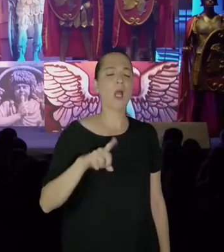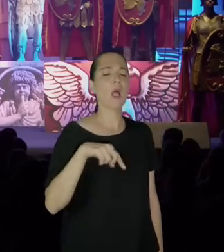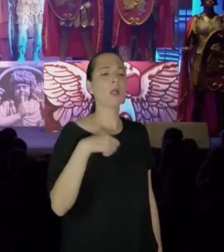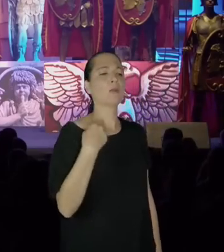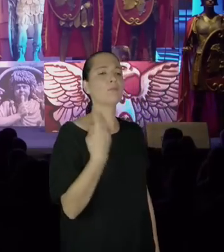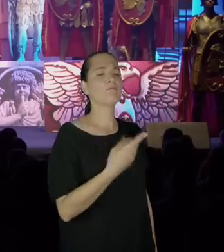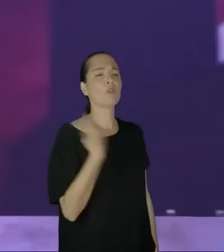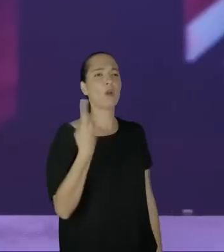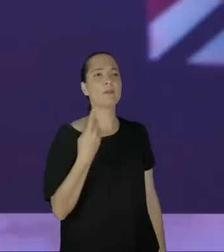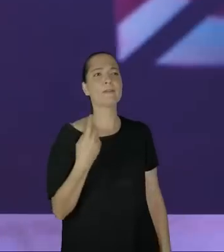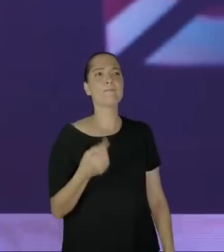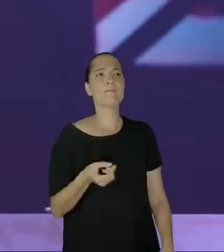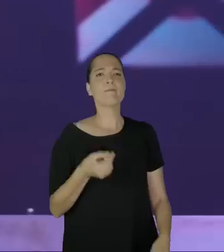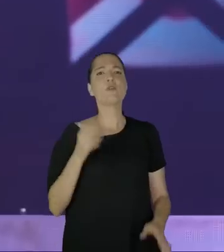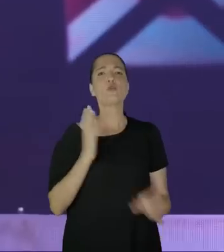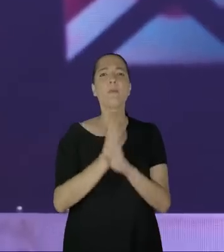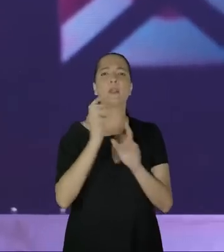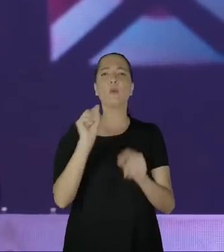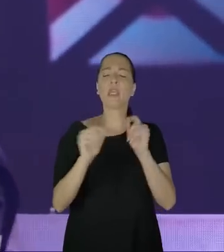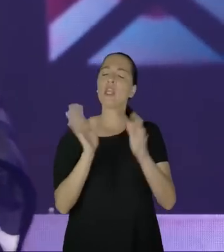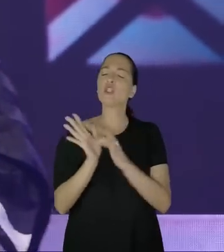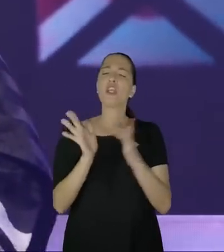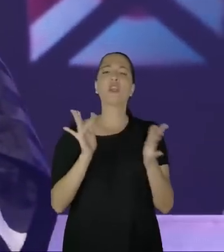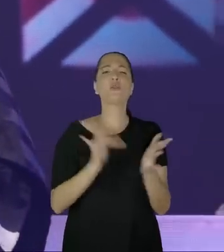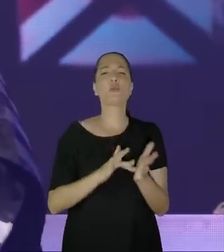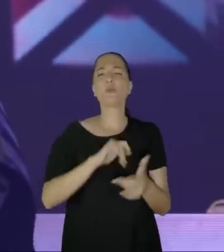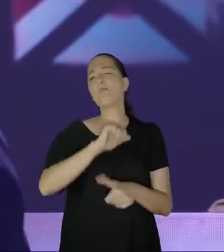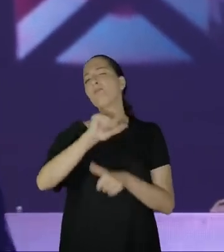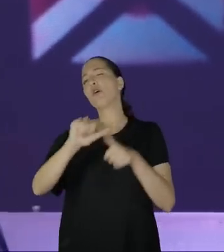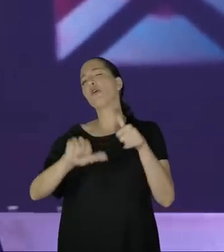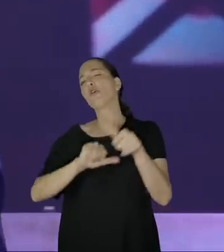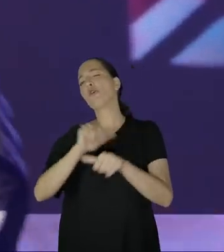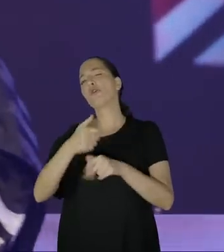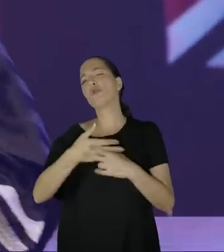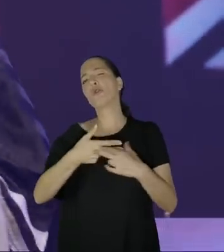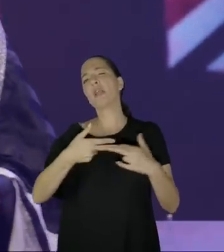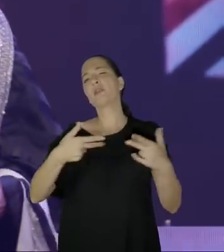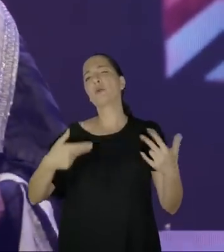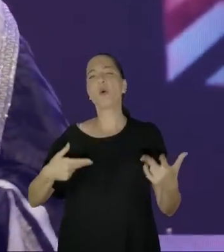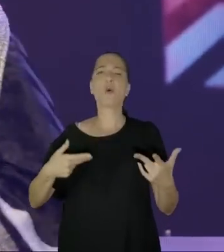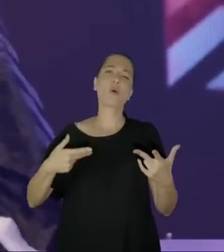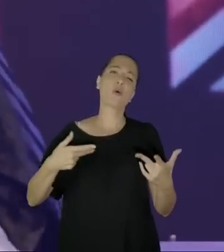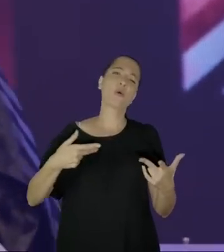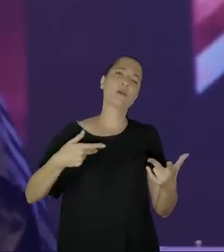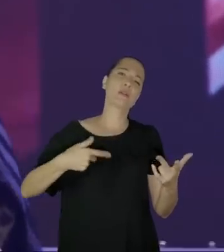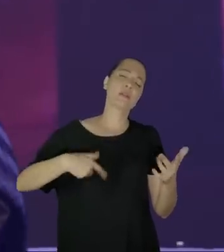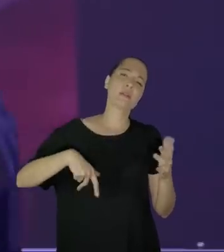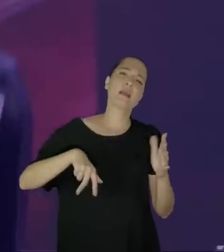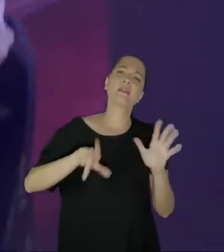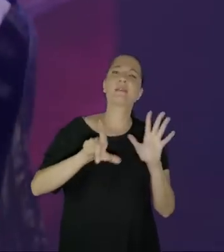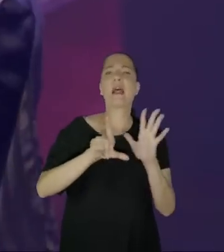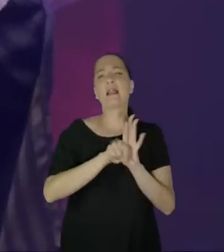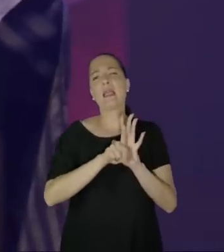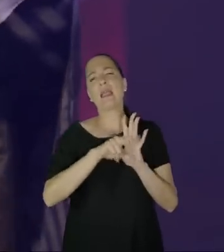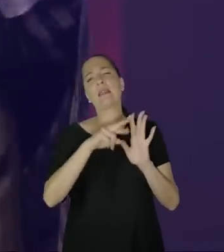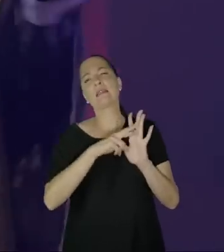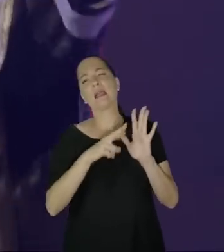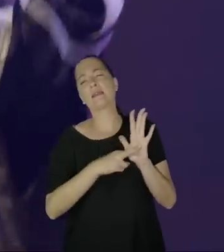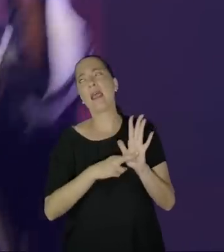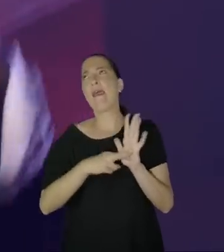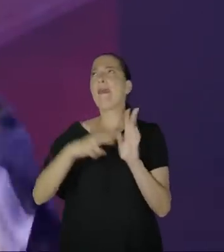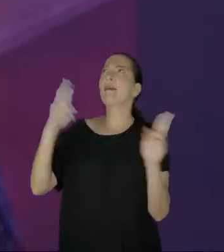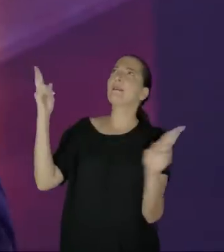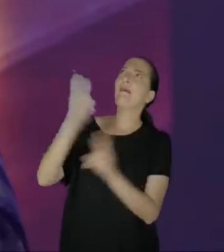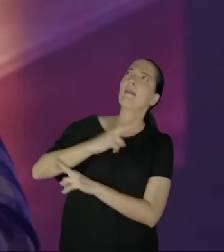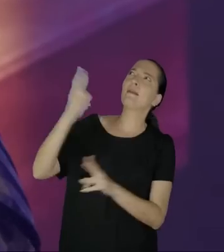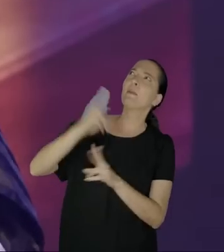que Jesus de Nazaré distorce o ponto de vista do povo no relacionamento entre